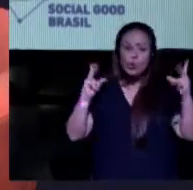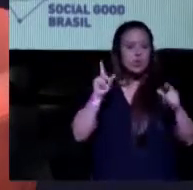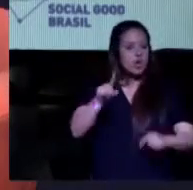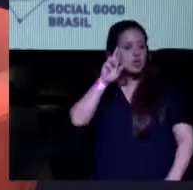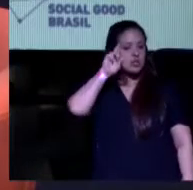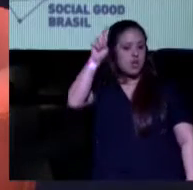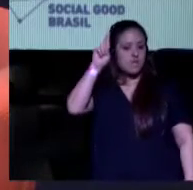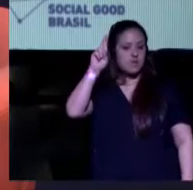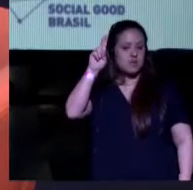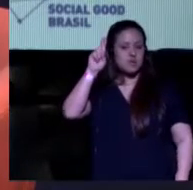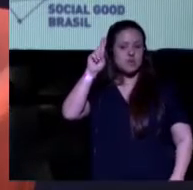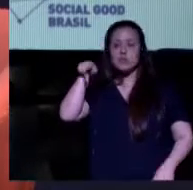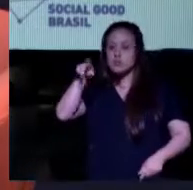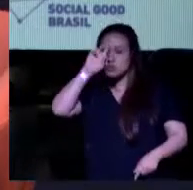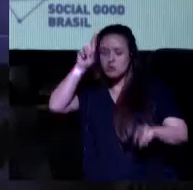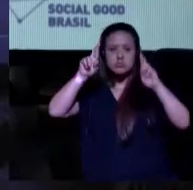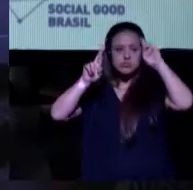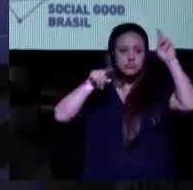das organizações